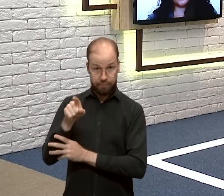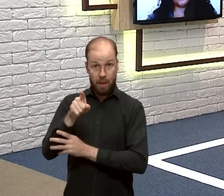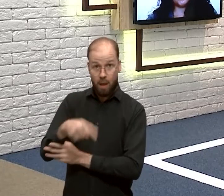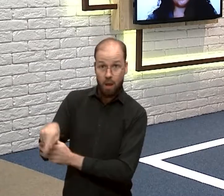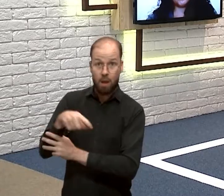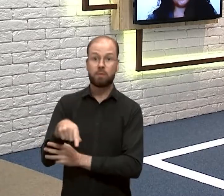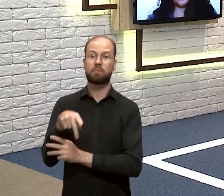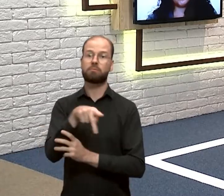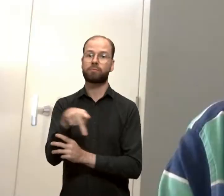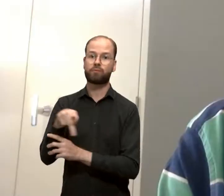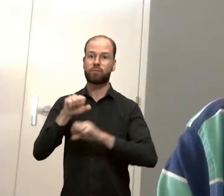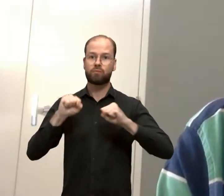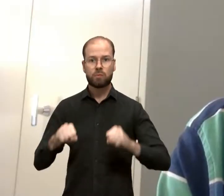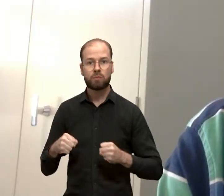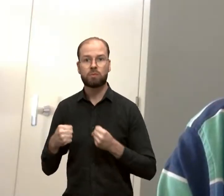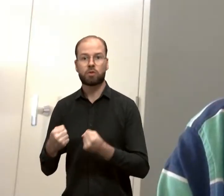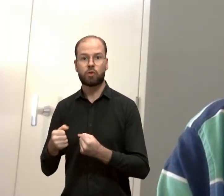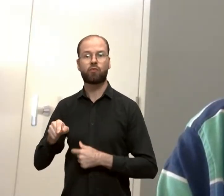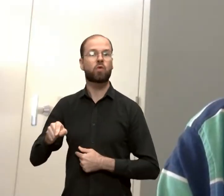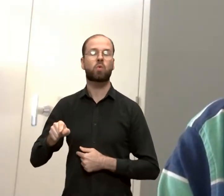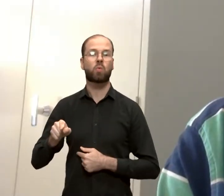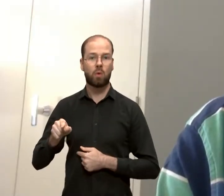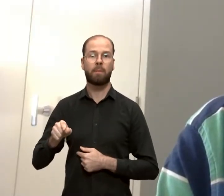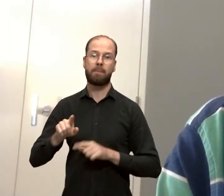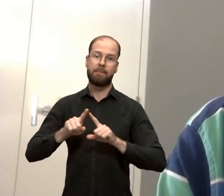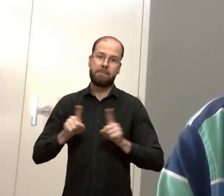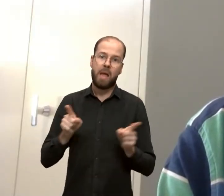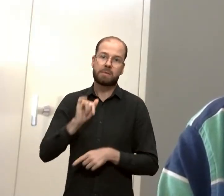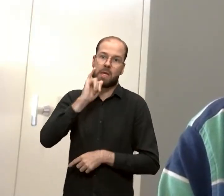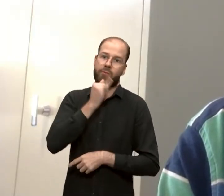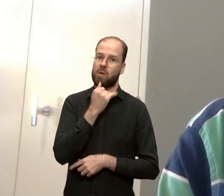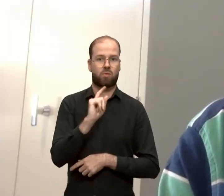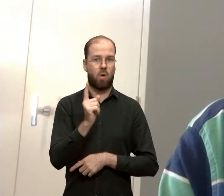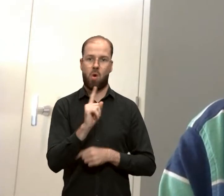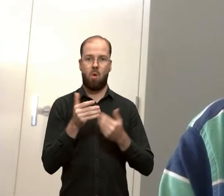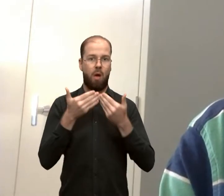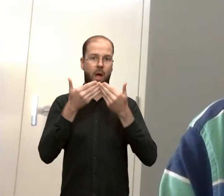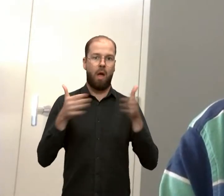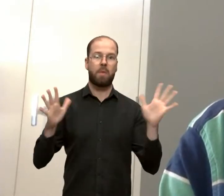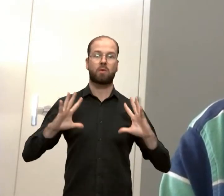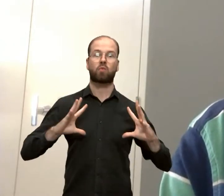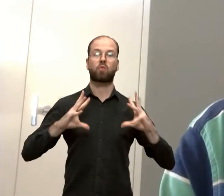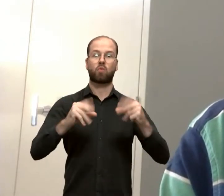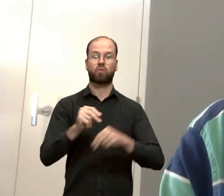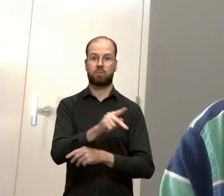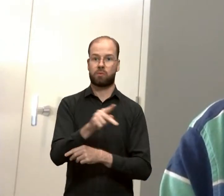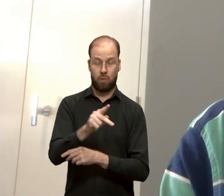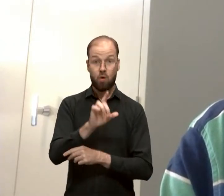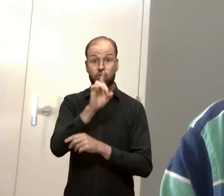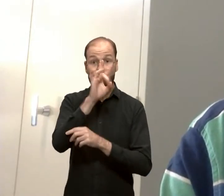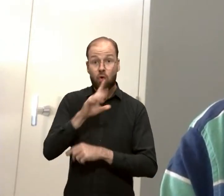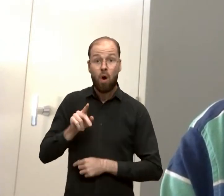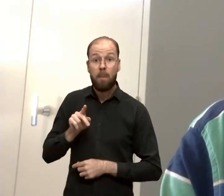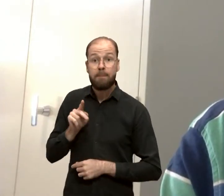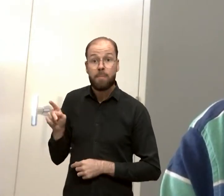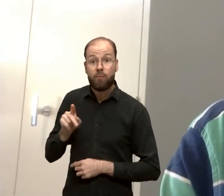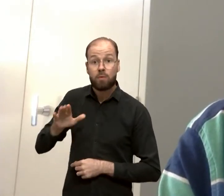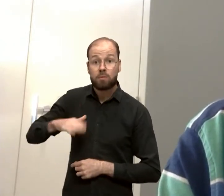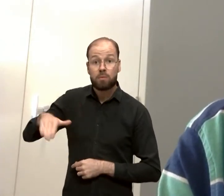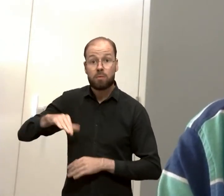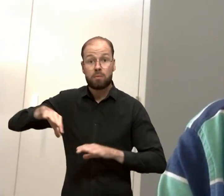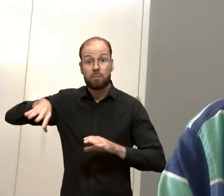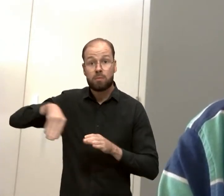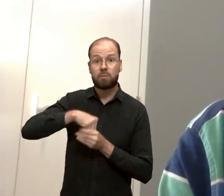eles estão engajados e, infelizmente, não é aberto a todos os docentes, só esses que fazem parte do projeto que foi aprovado pela